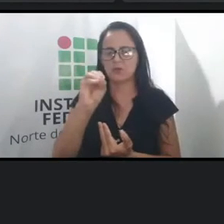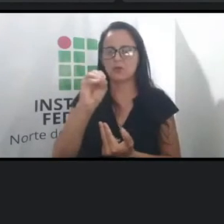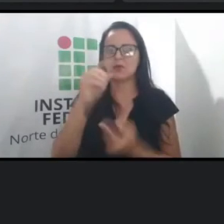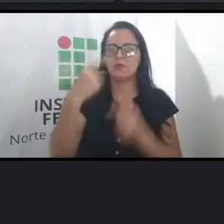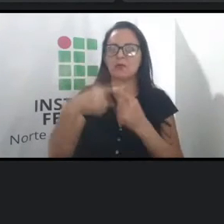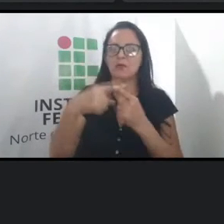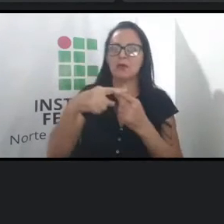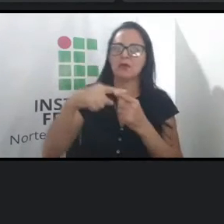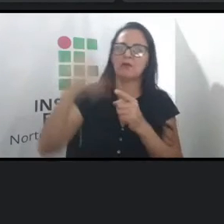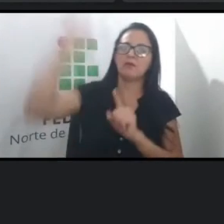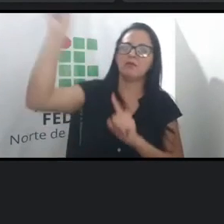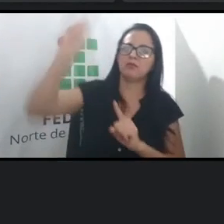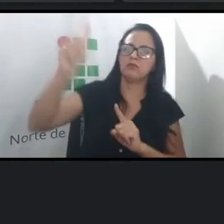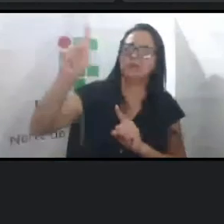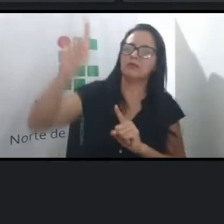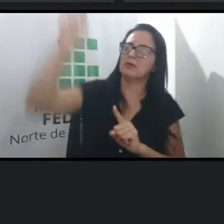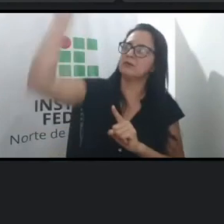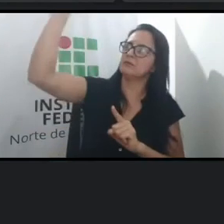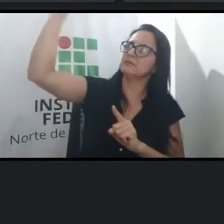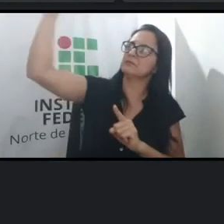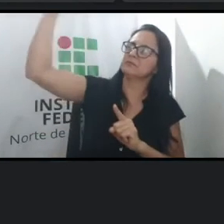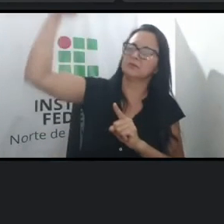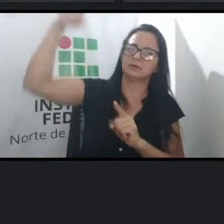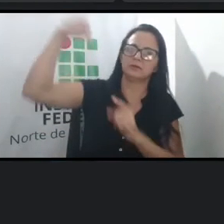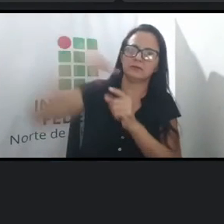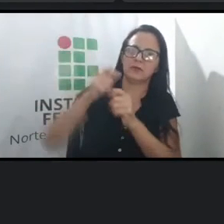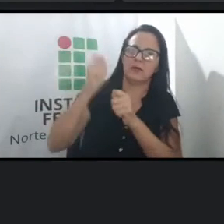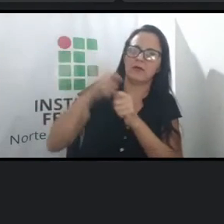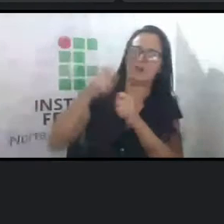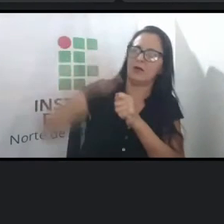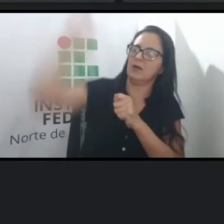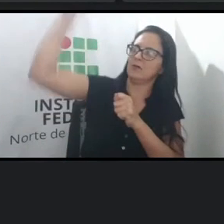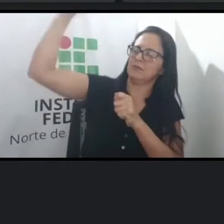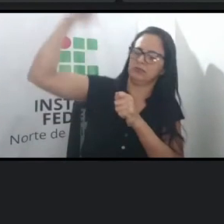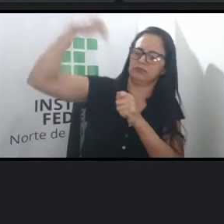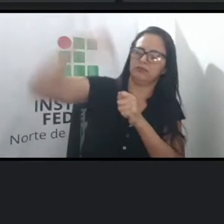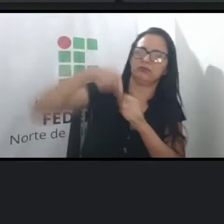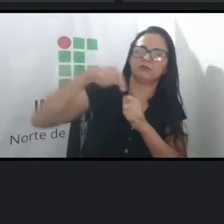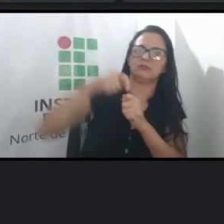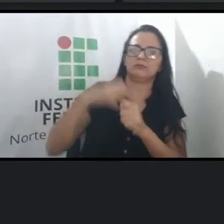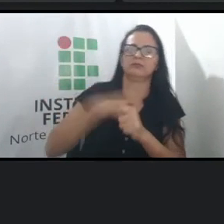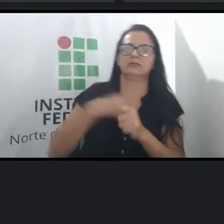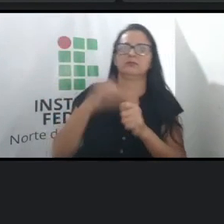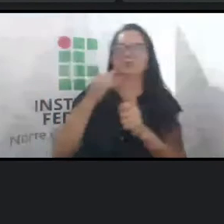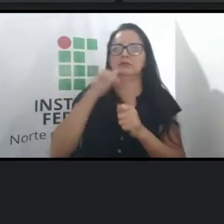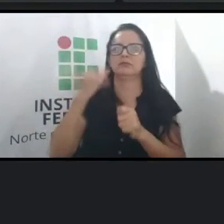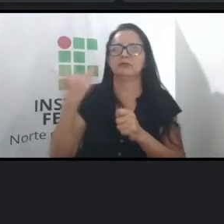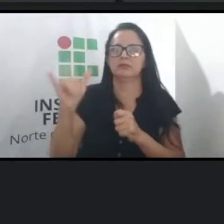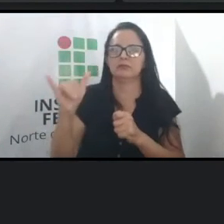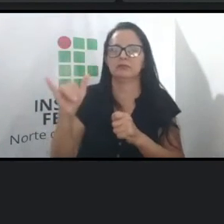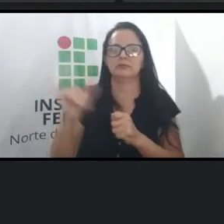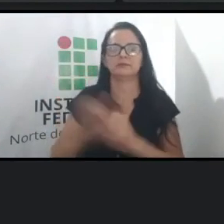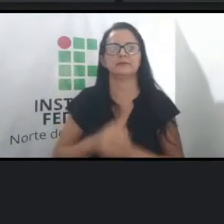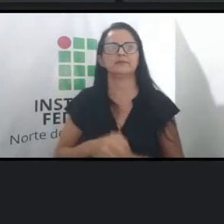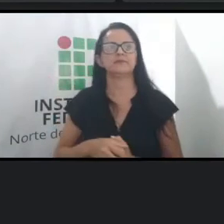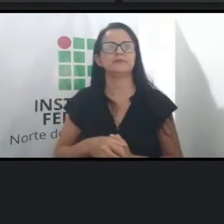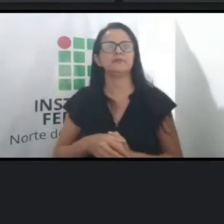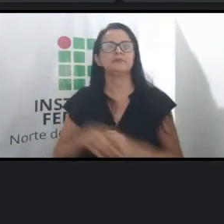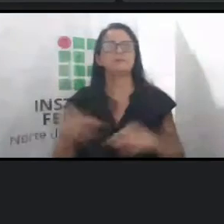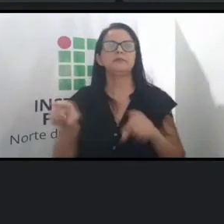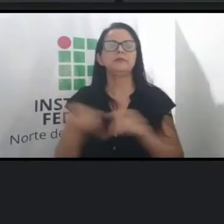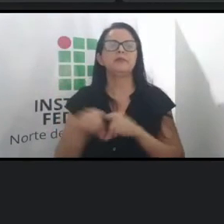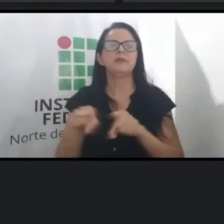condução da eletricidade até a mão de quem estiver soltando a pipa e o papagaio. Jamais utiliza